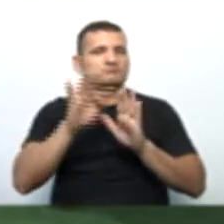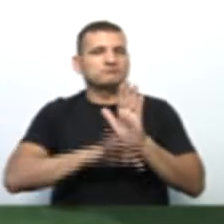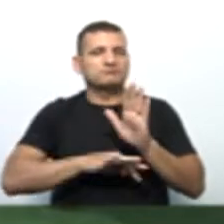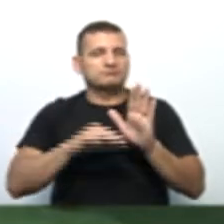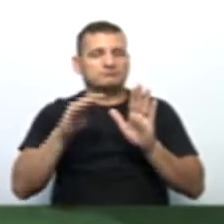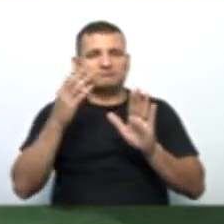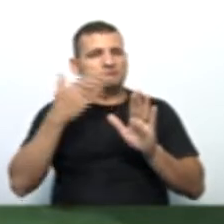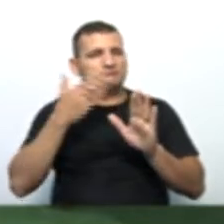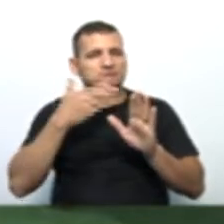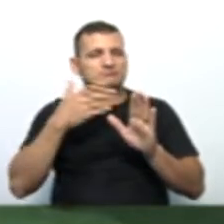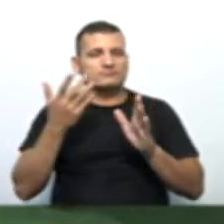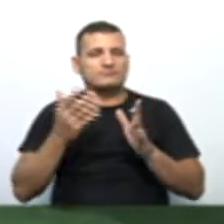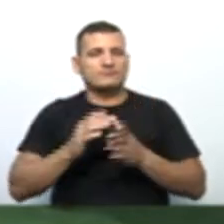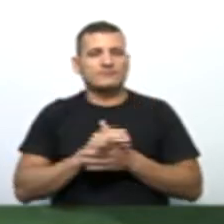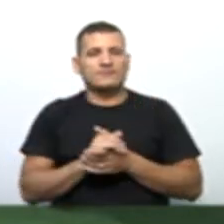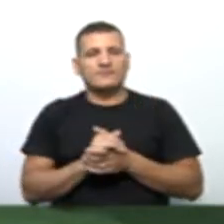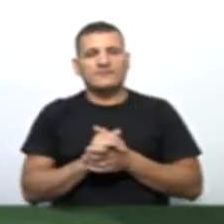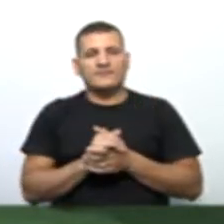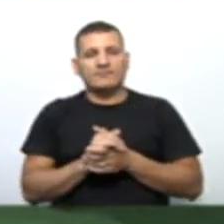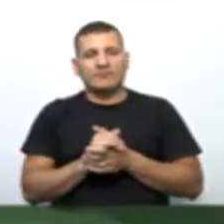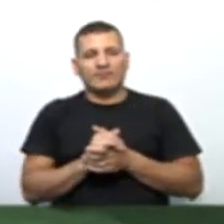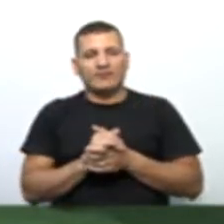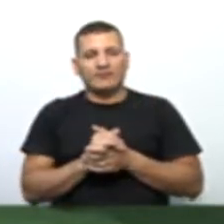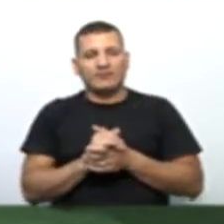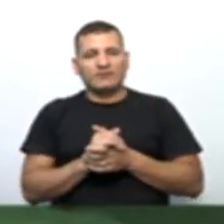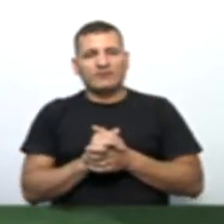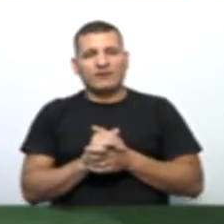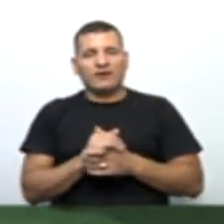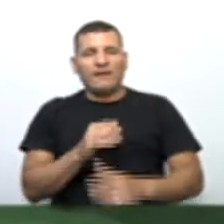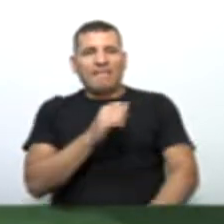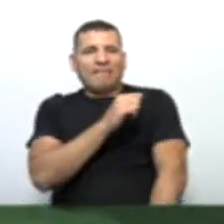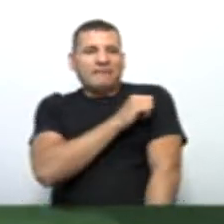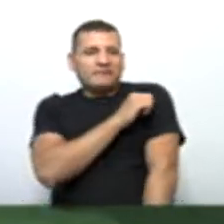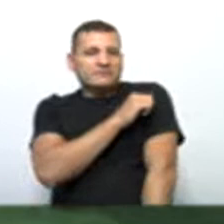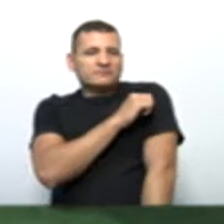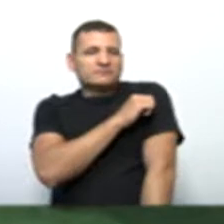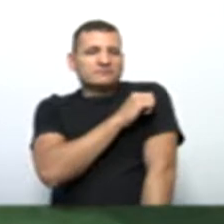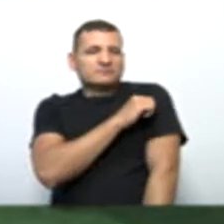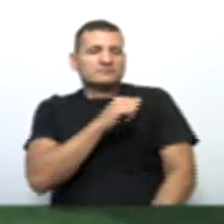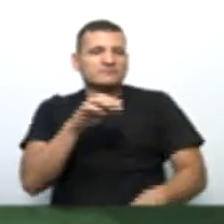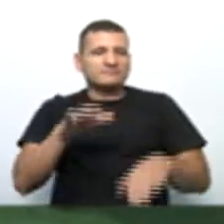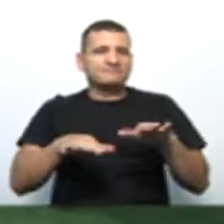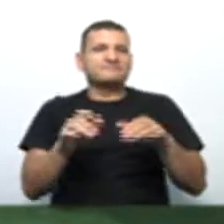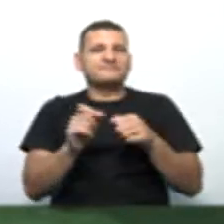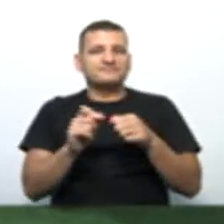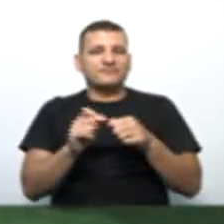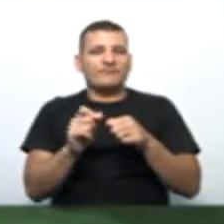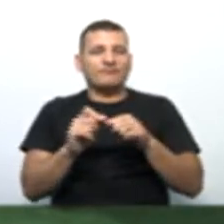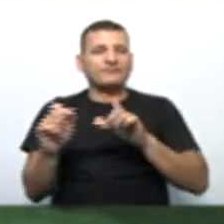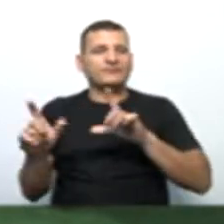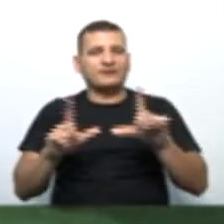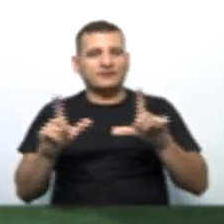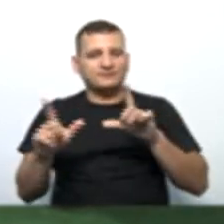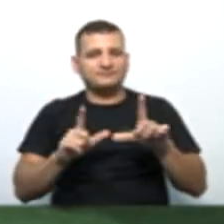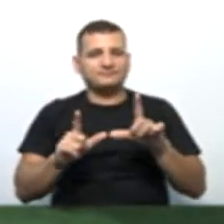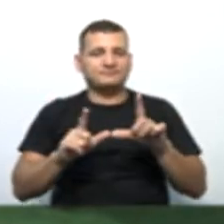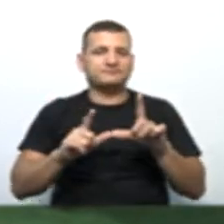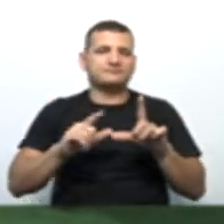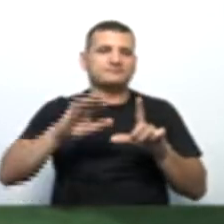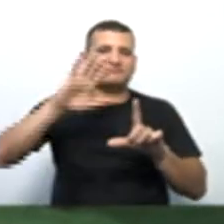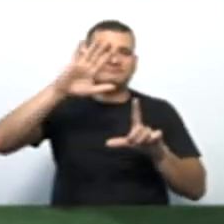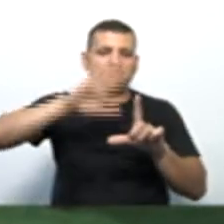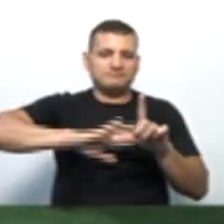se perde o ambos os alunos se perde muito mais fazer slides fazem muito isso nos slides deles coloca o fundo no slide